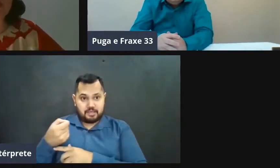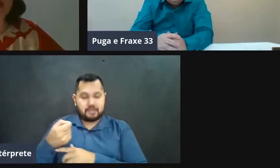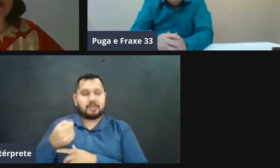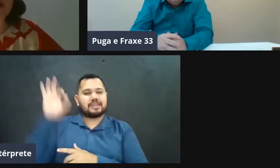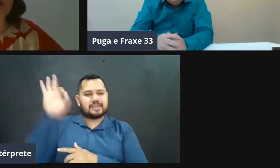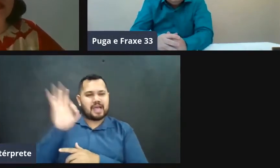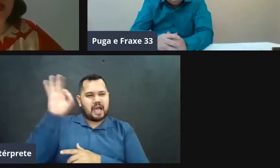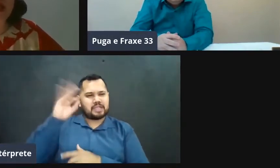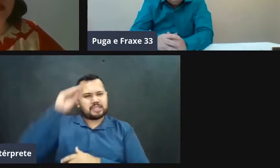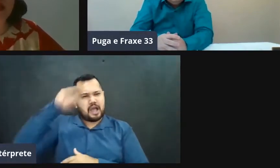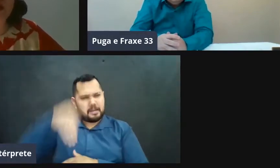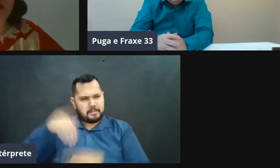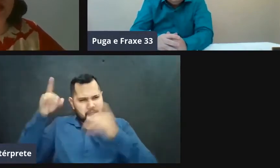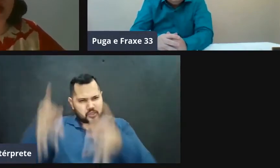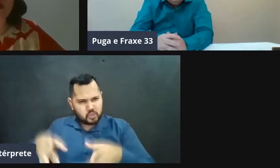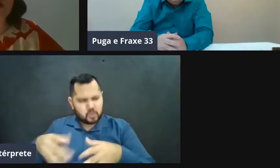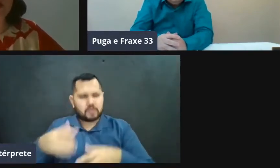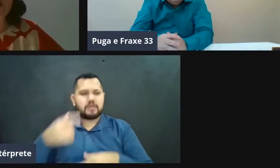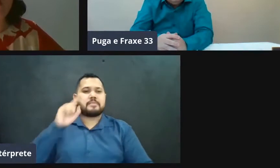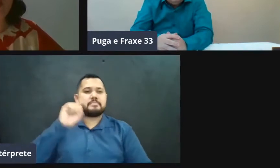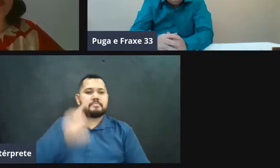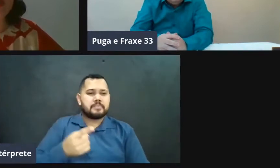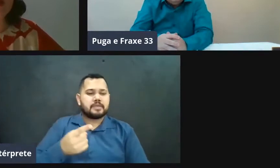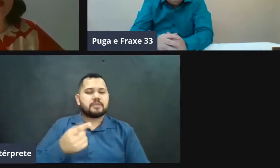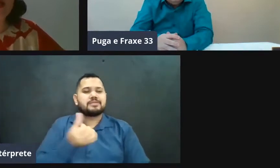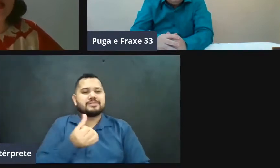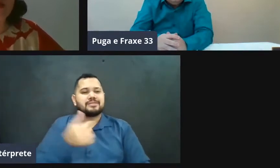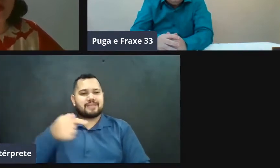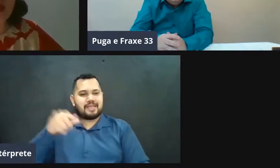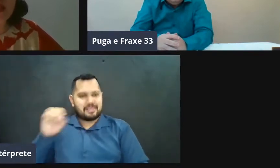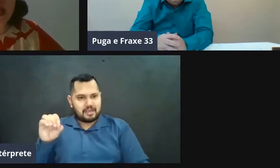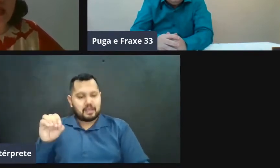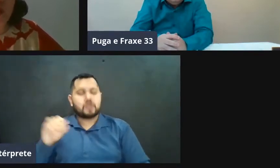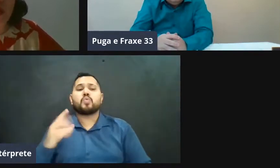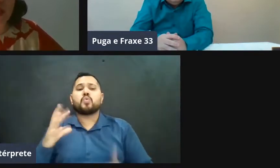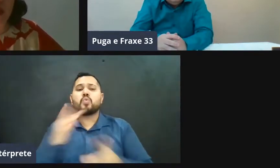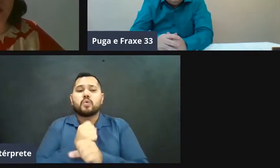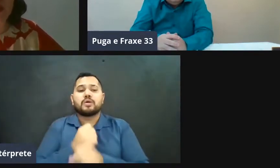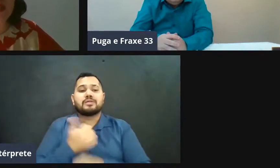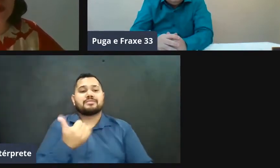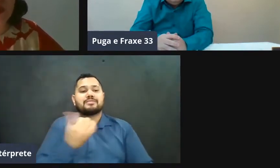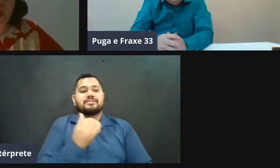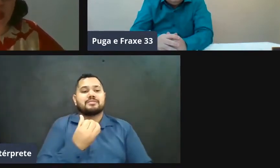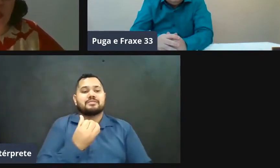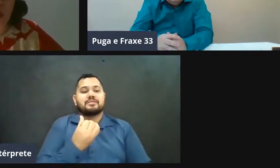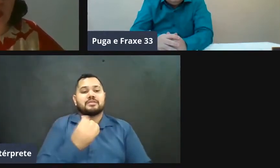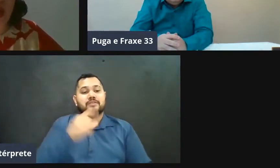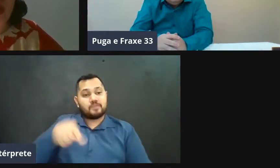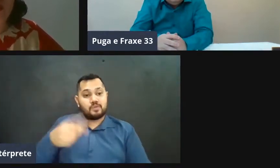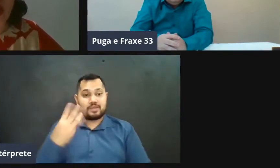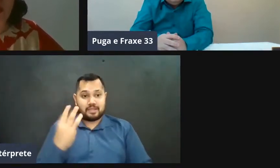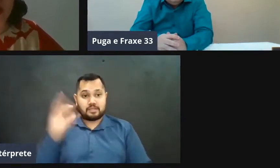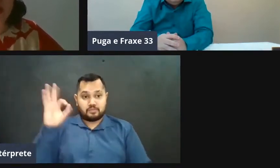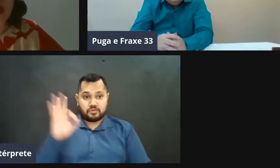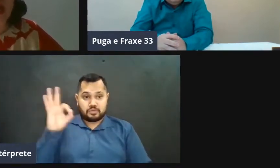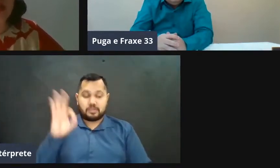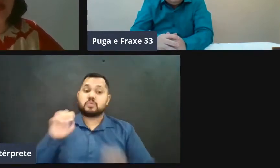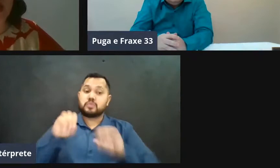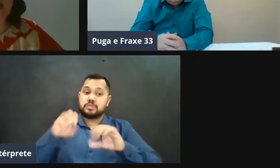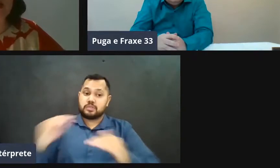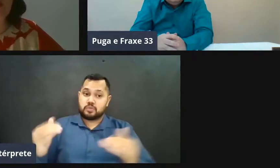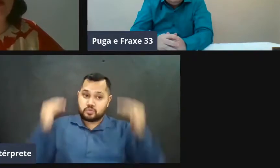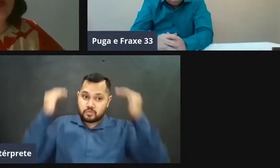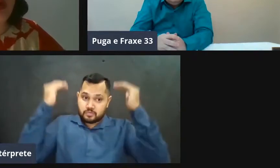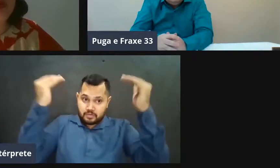entre 1.670 entrevistados foi de 16,3% no ensino superior. Foi a maior